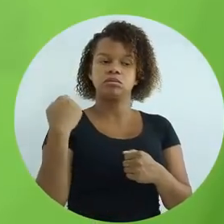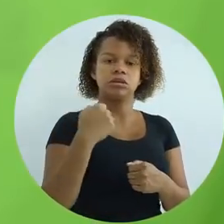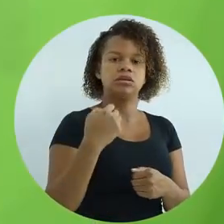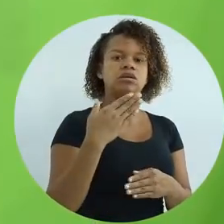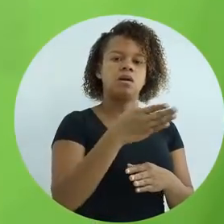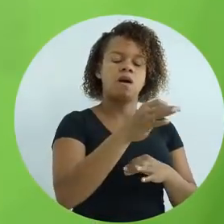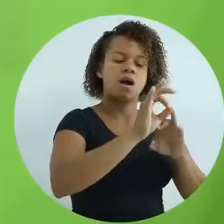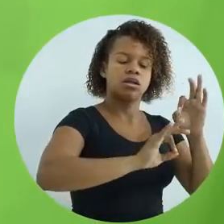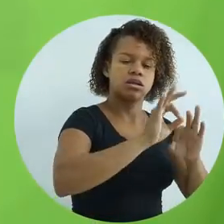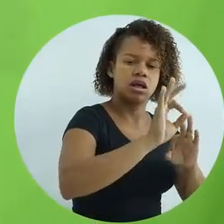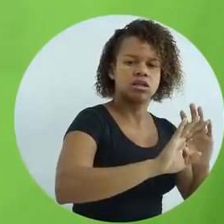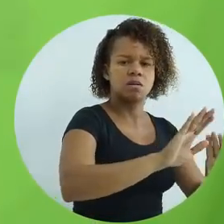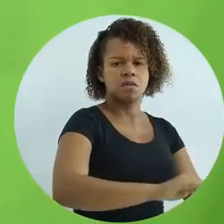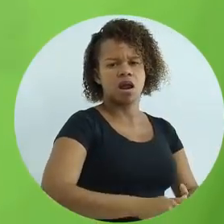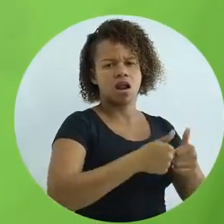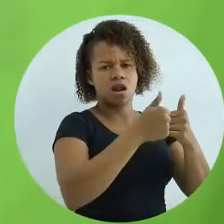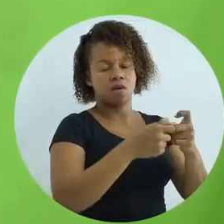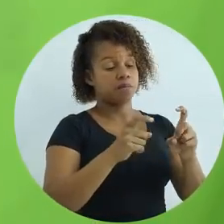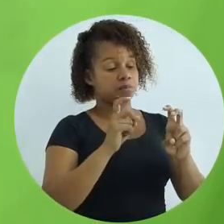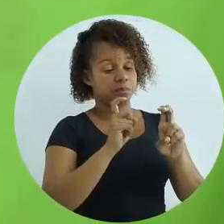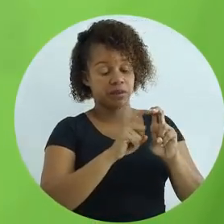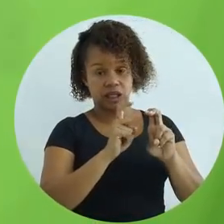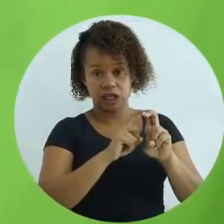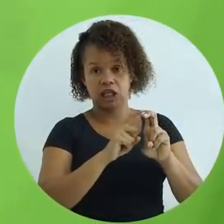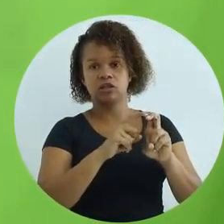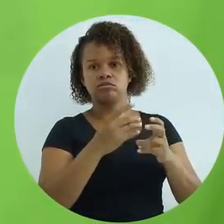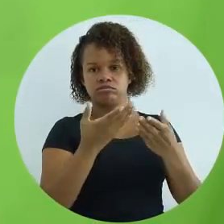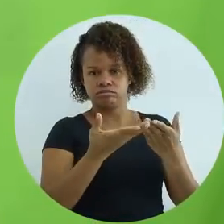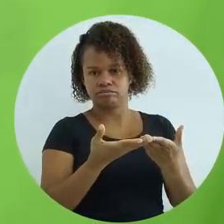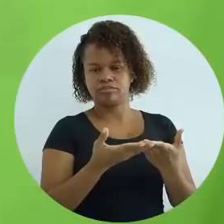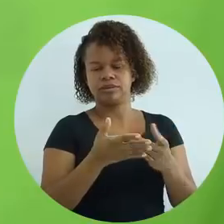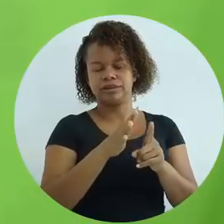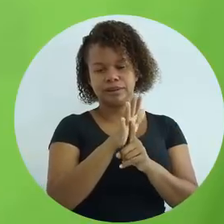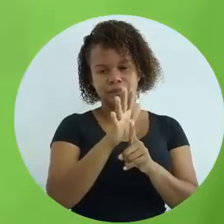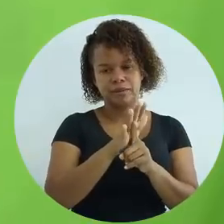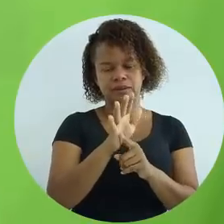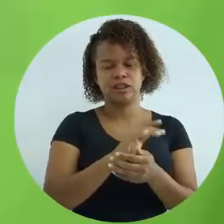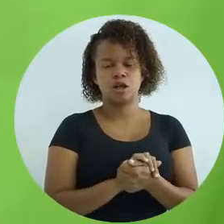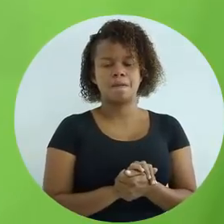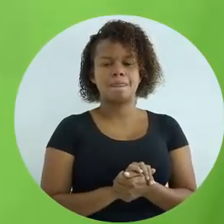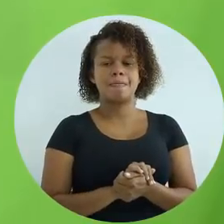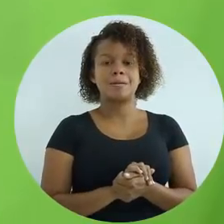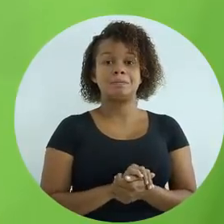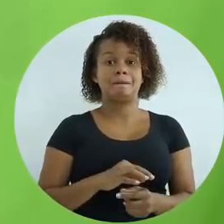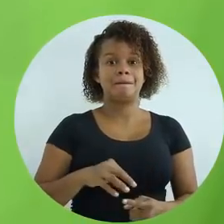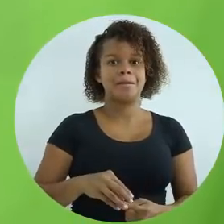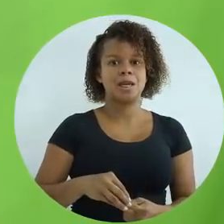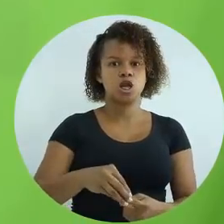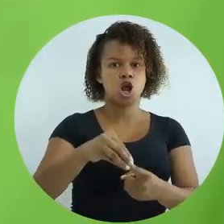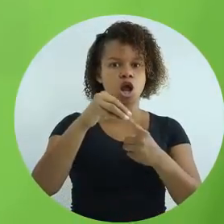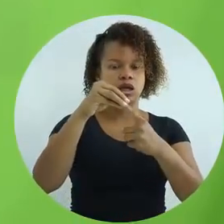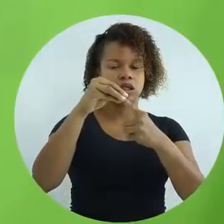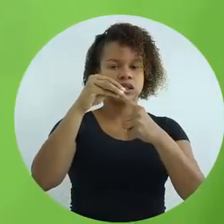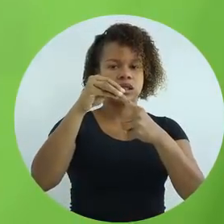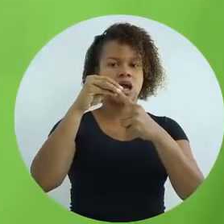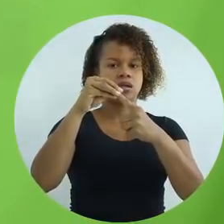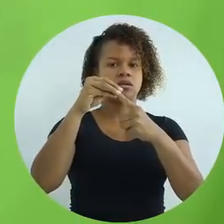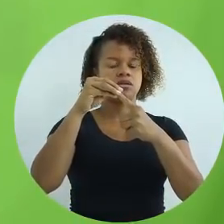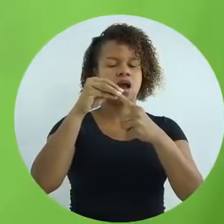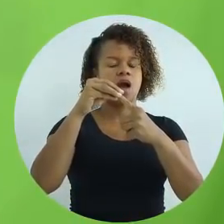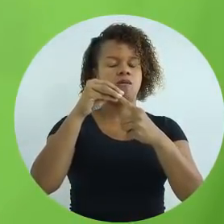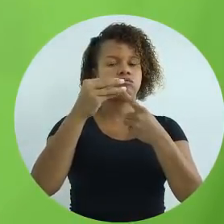da organização. O quinto e último princípio de gestão da demanda é a priorização e alocação